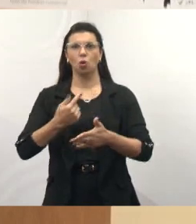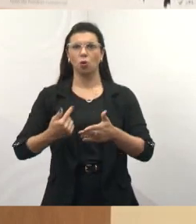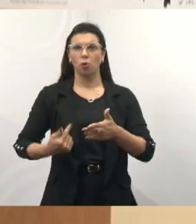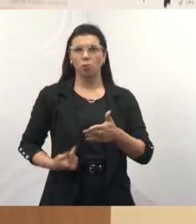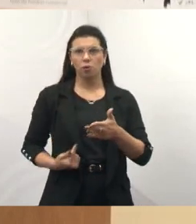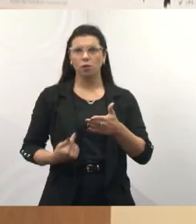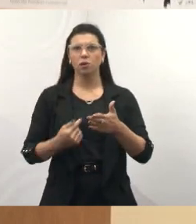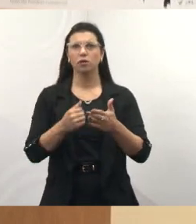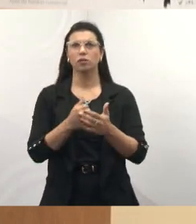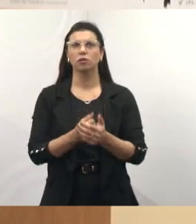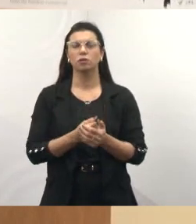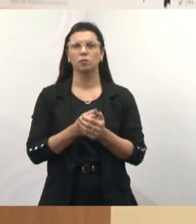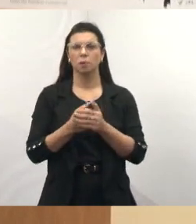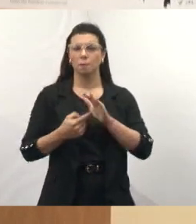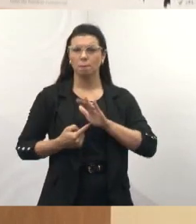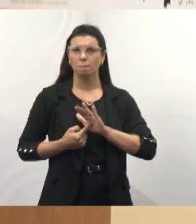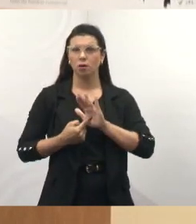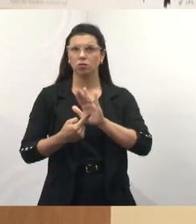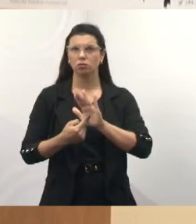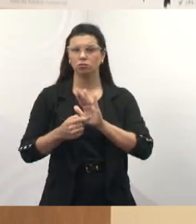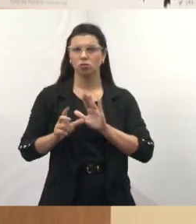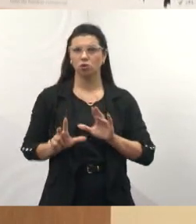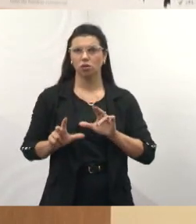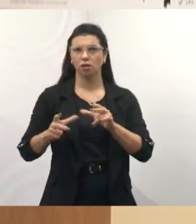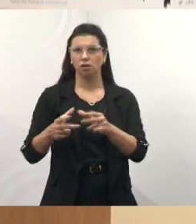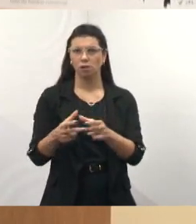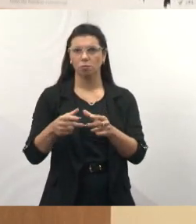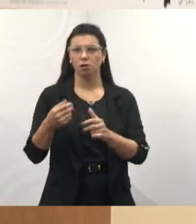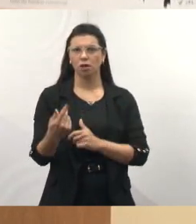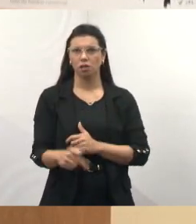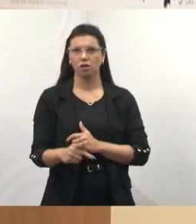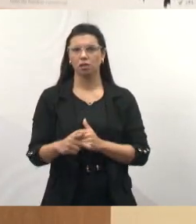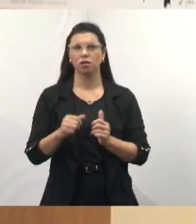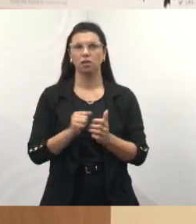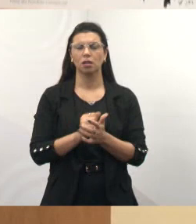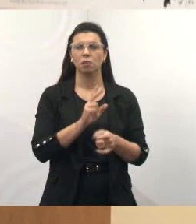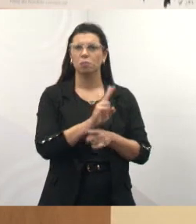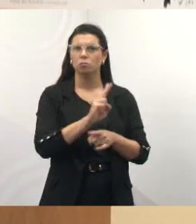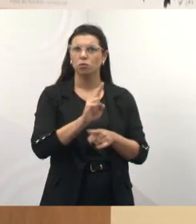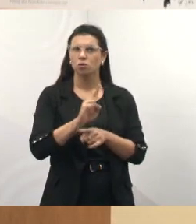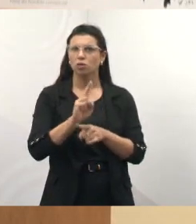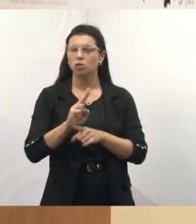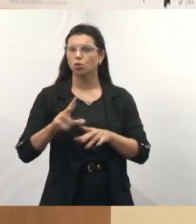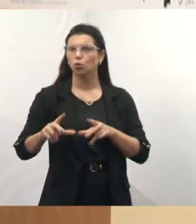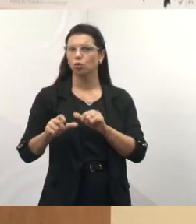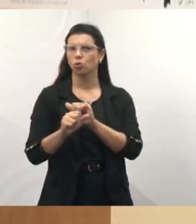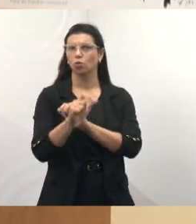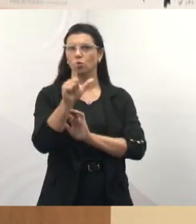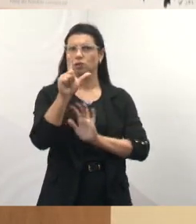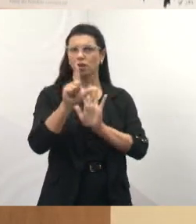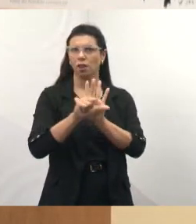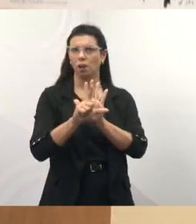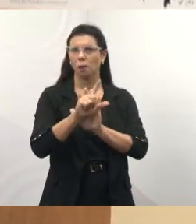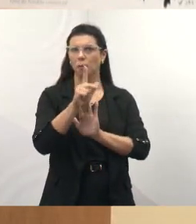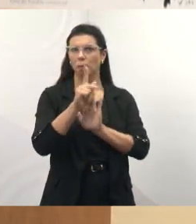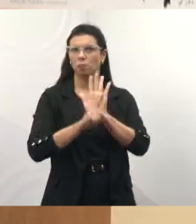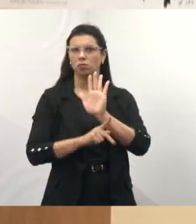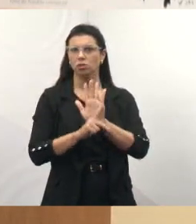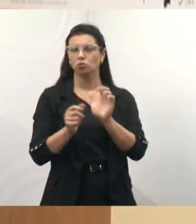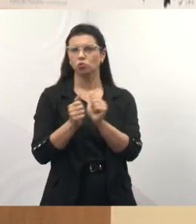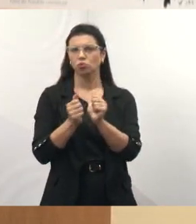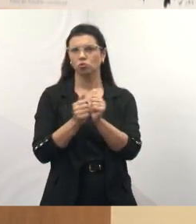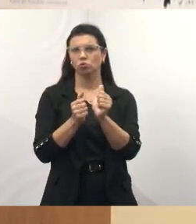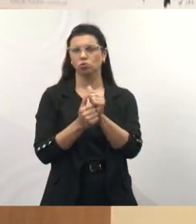trazer para esta casa e defender aqui os projetos que, numa discussão com o Executivo, comigo, com os demais secretários e com o